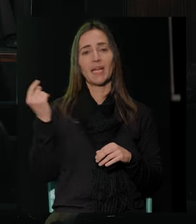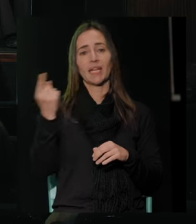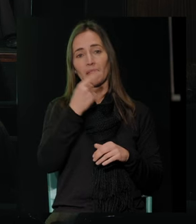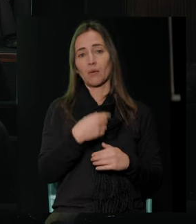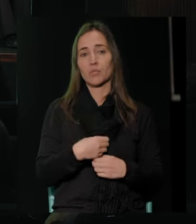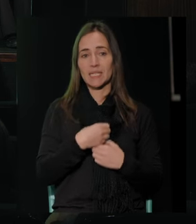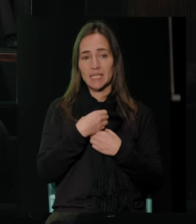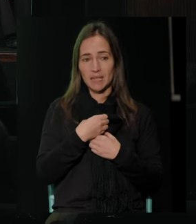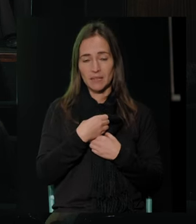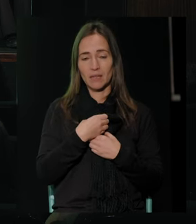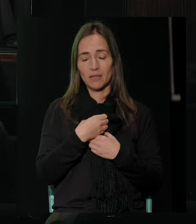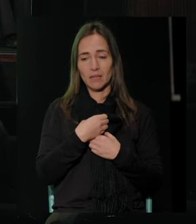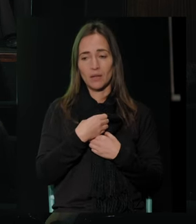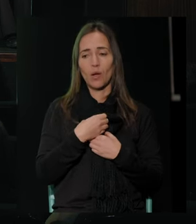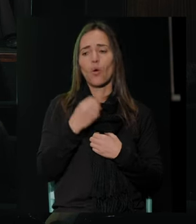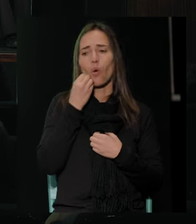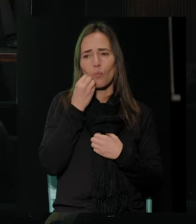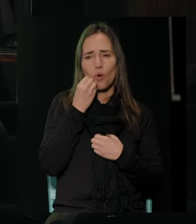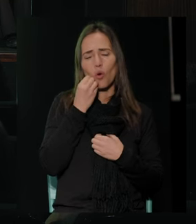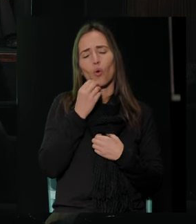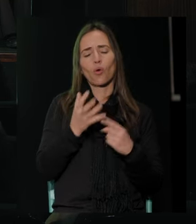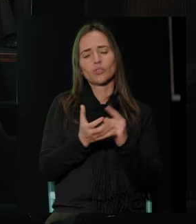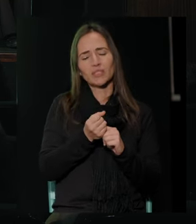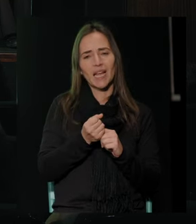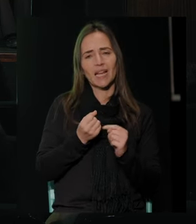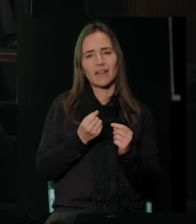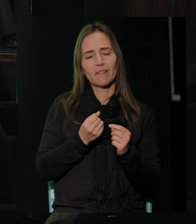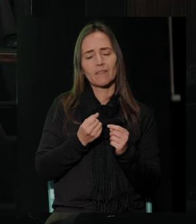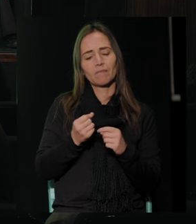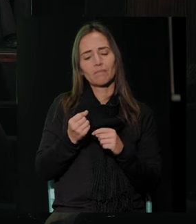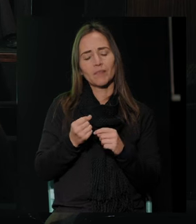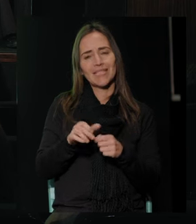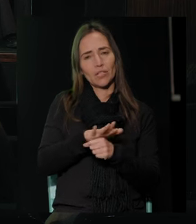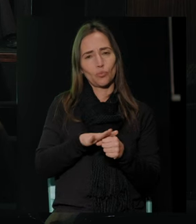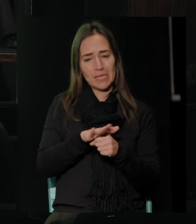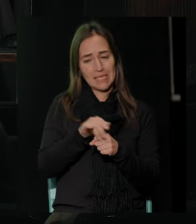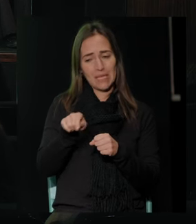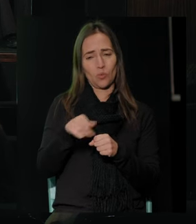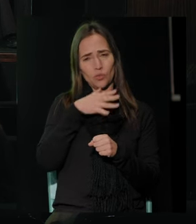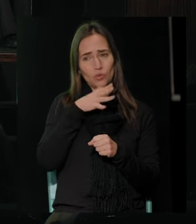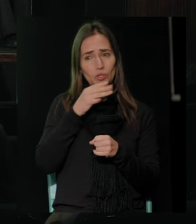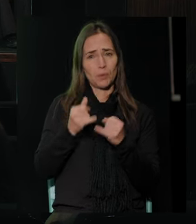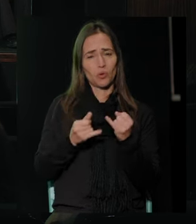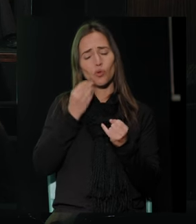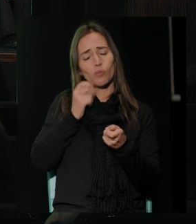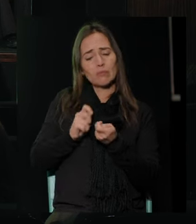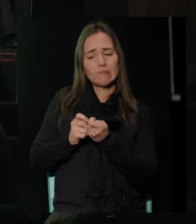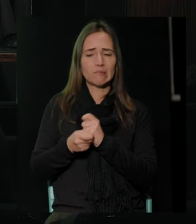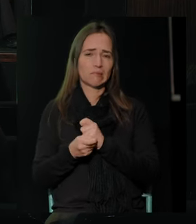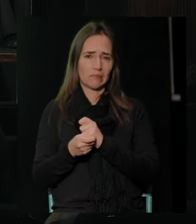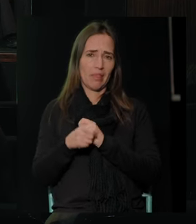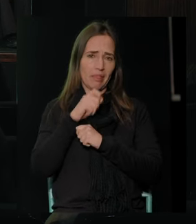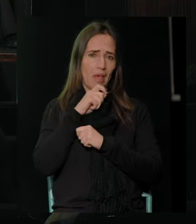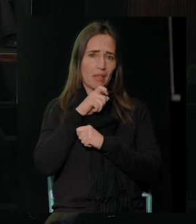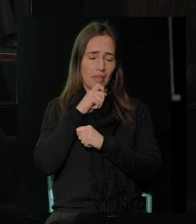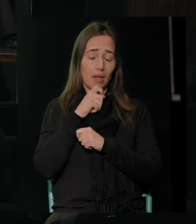sente, como é que se pode contrariar esta realidade e estes discursos tão perigosos e que estão cada